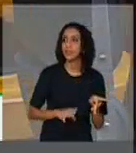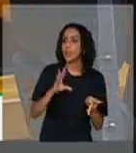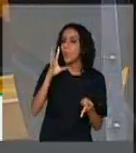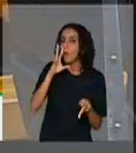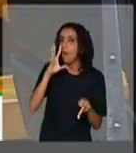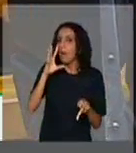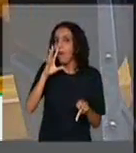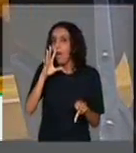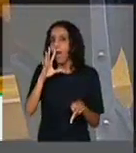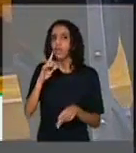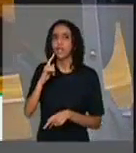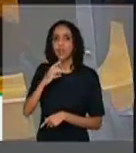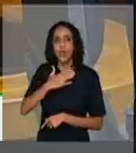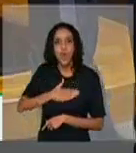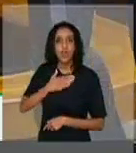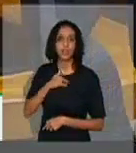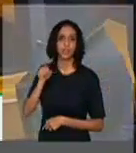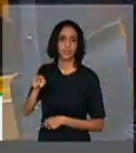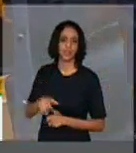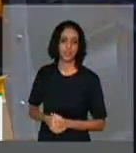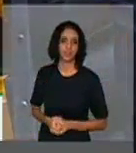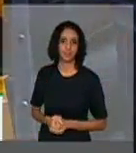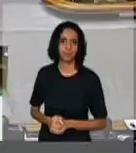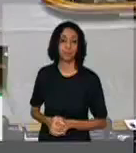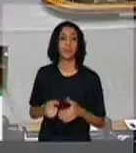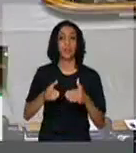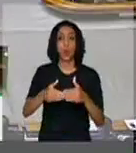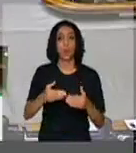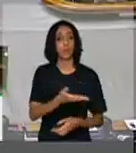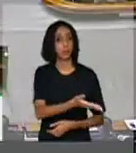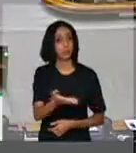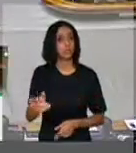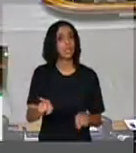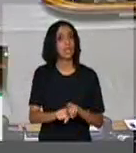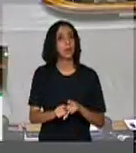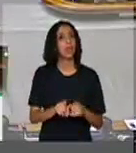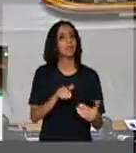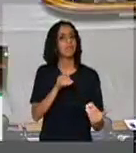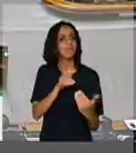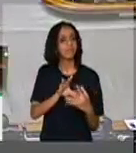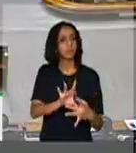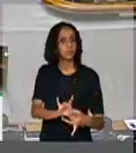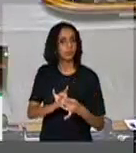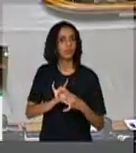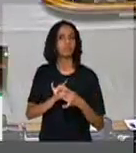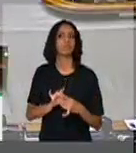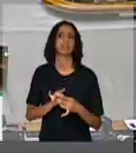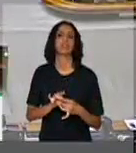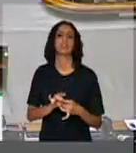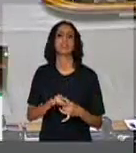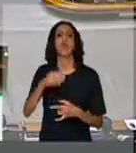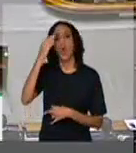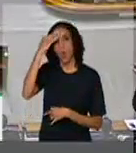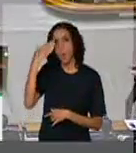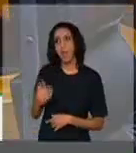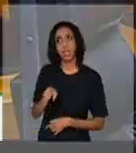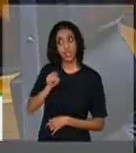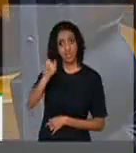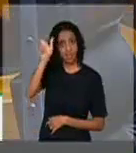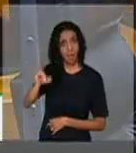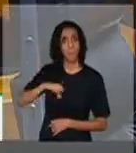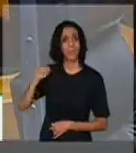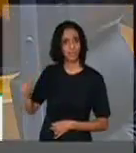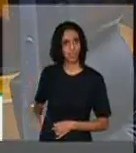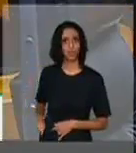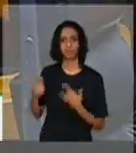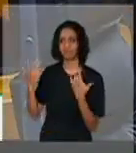peço aos senhores que se unam a mim também, na homenagem a este grande embaixador, aplaudindo e reconhecendo